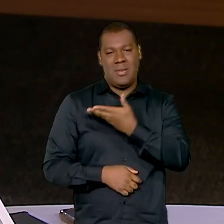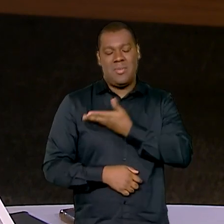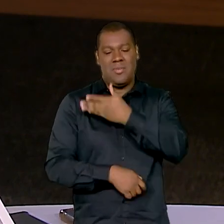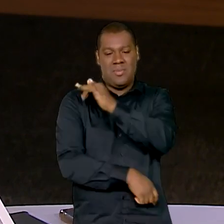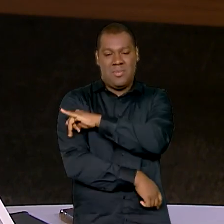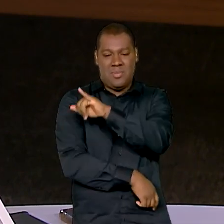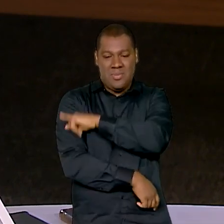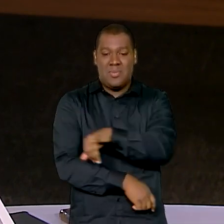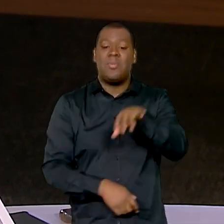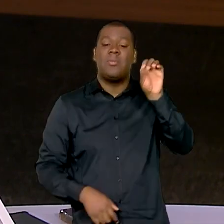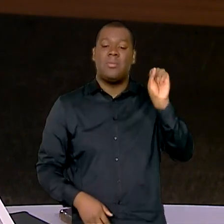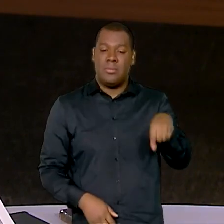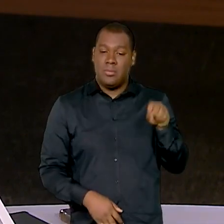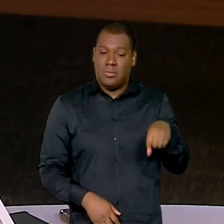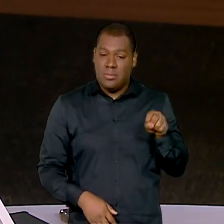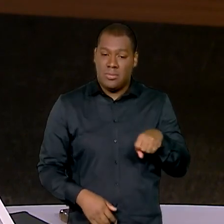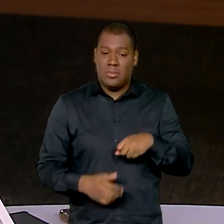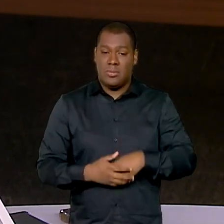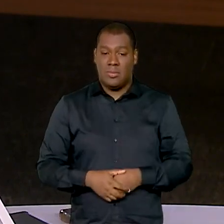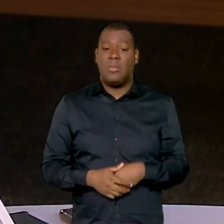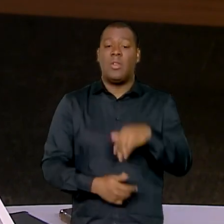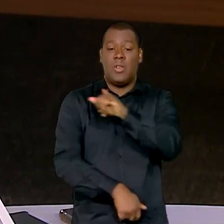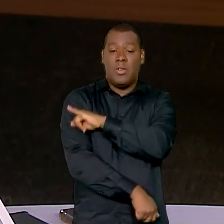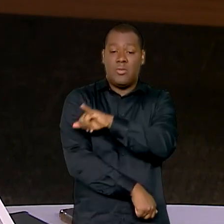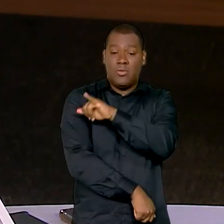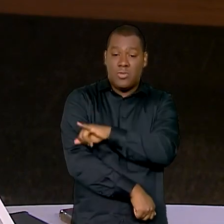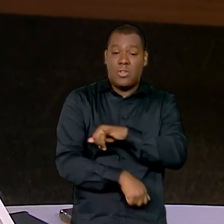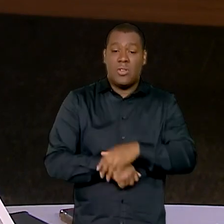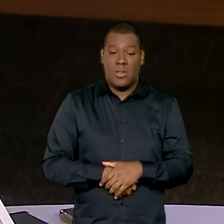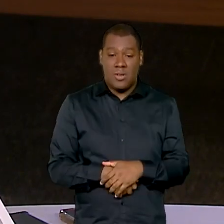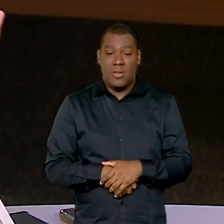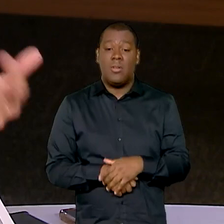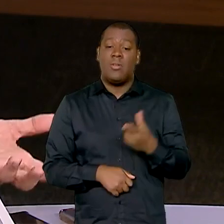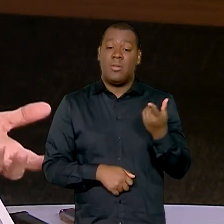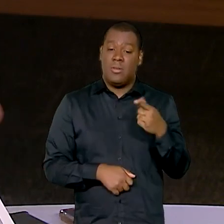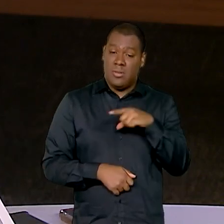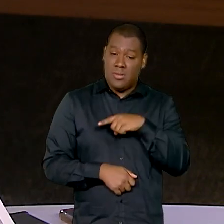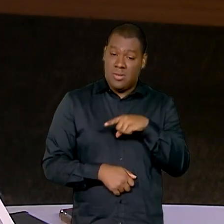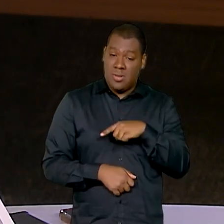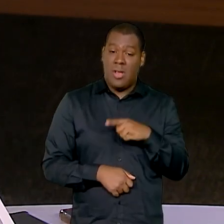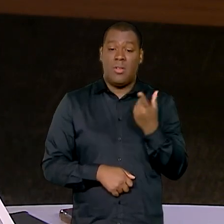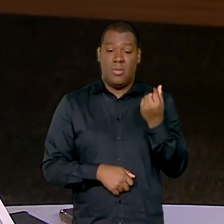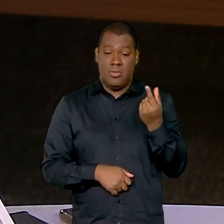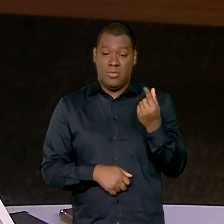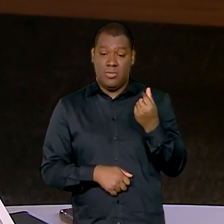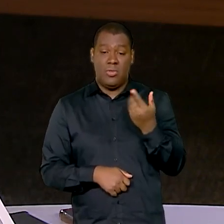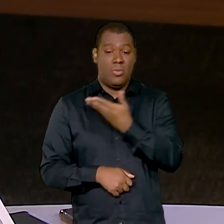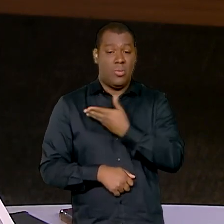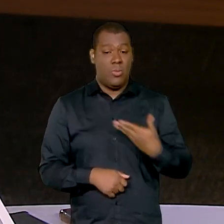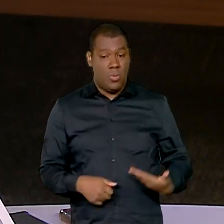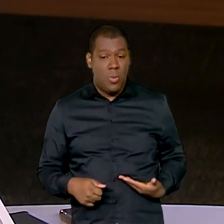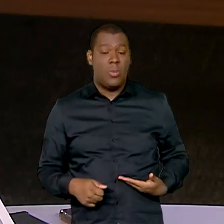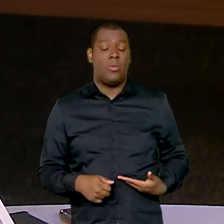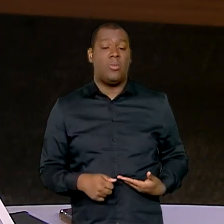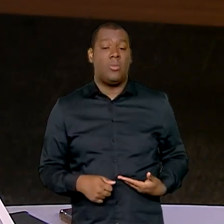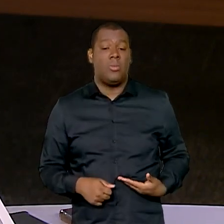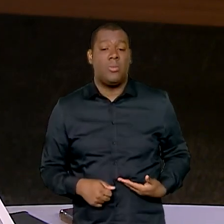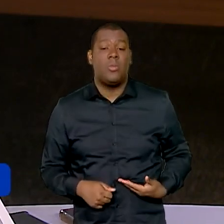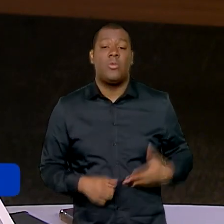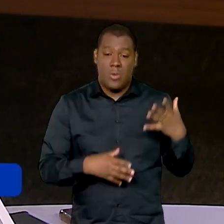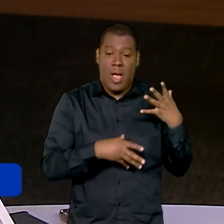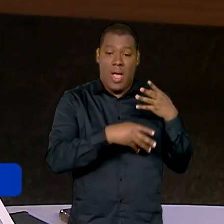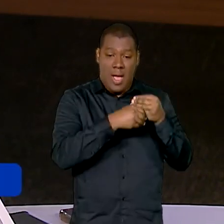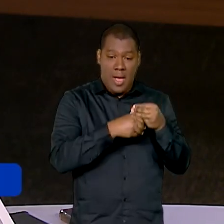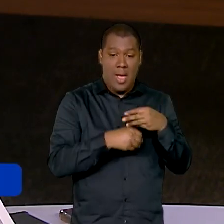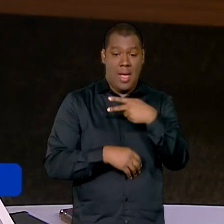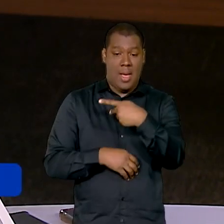temos, inclusive no caso do Rio, nós temos um saldo não executado e que nós mantivemos no PAC